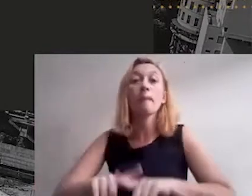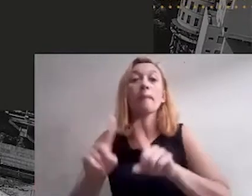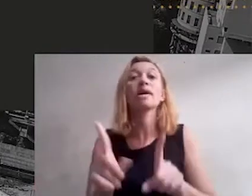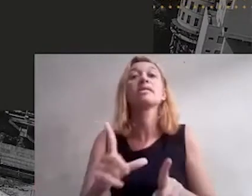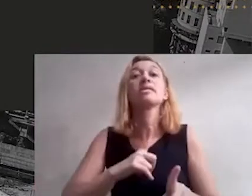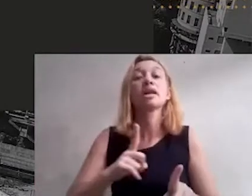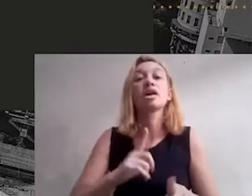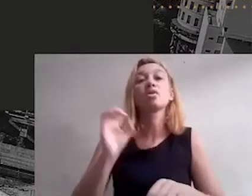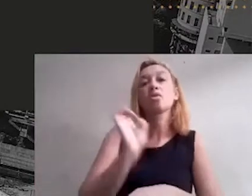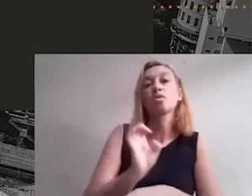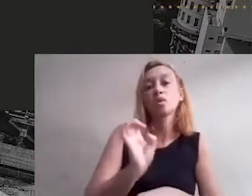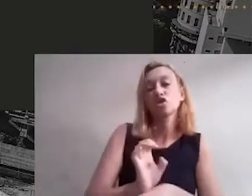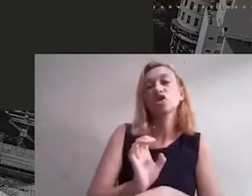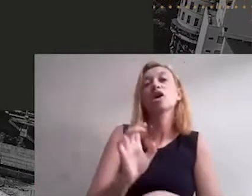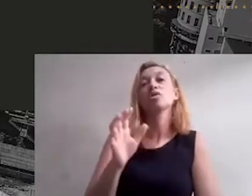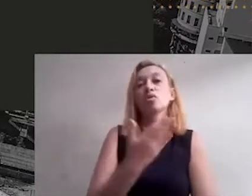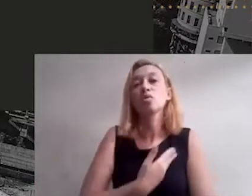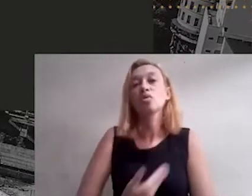papel bem relevante.